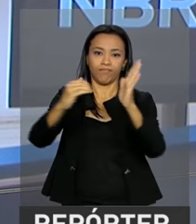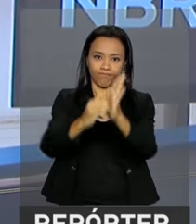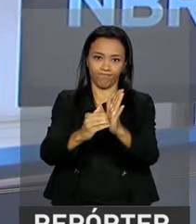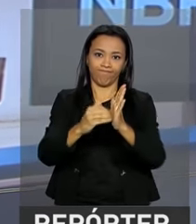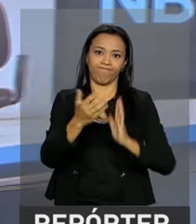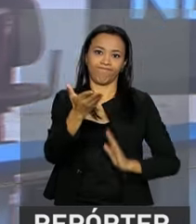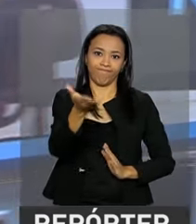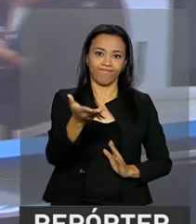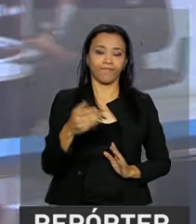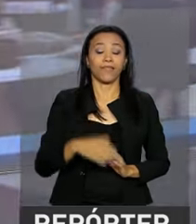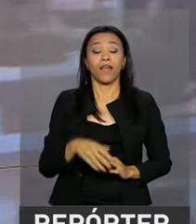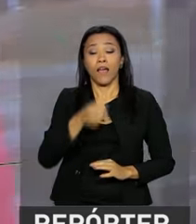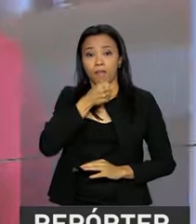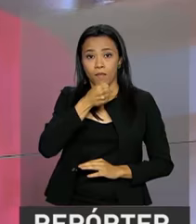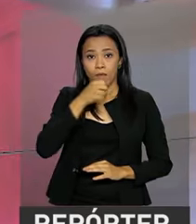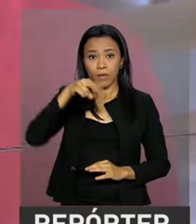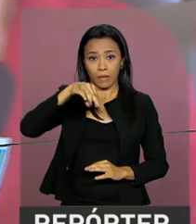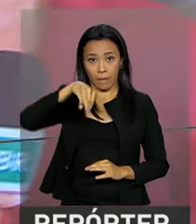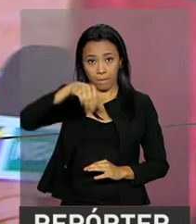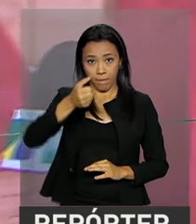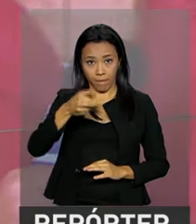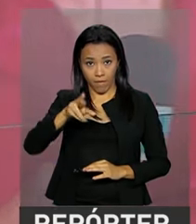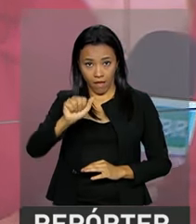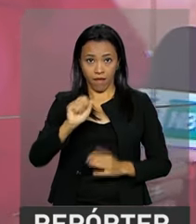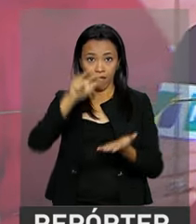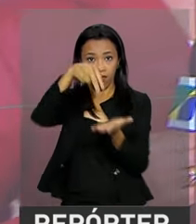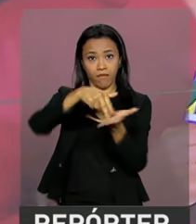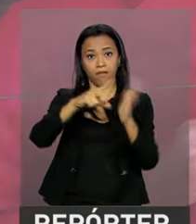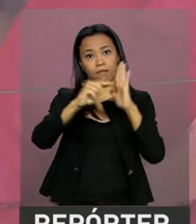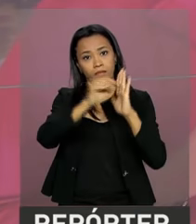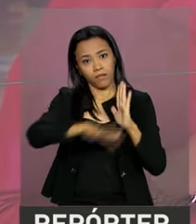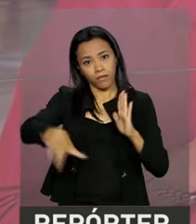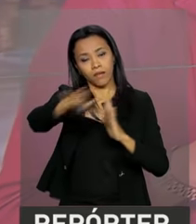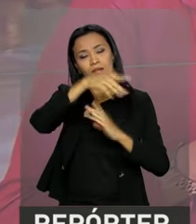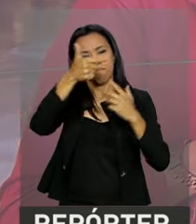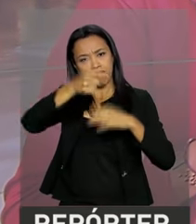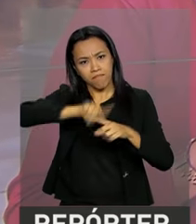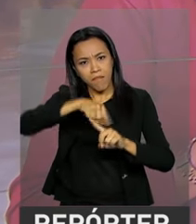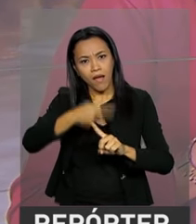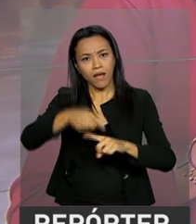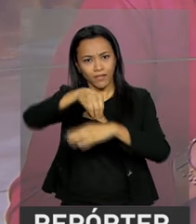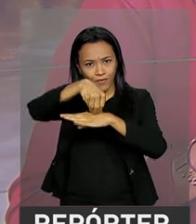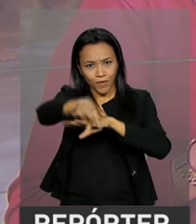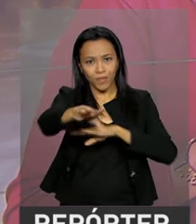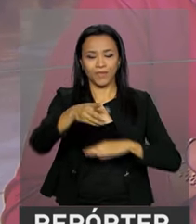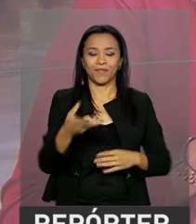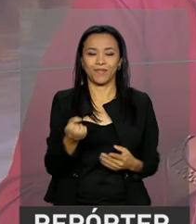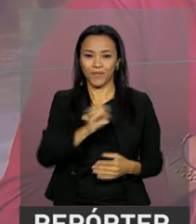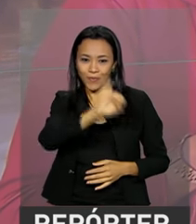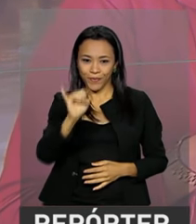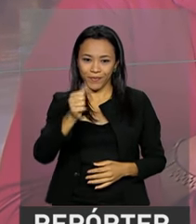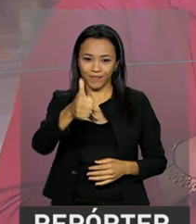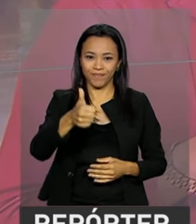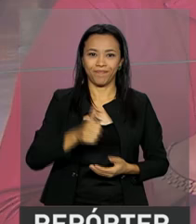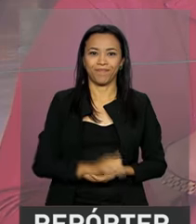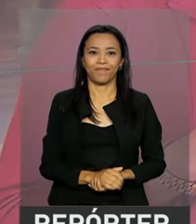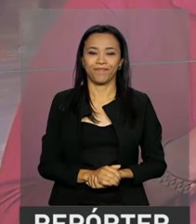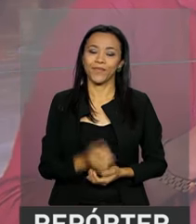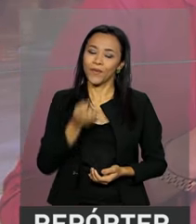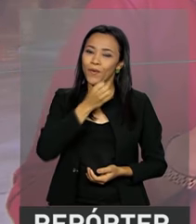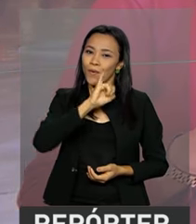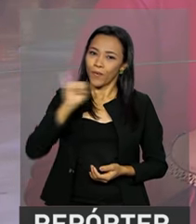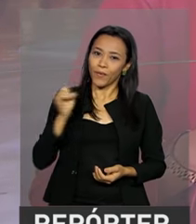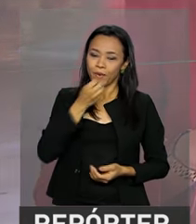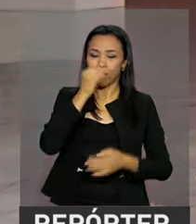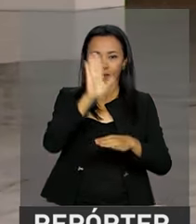A repórter Mara Knupi está lá no Palácio Planalto e tem mais informações para a gente. Oi, Mara. Oi, Leandro. Boa